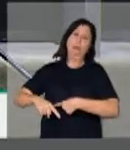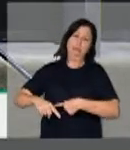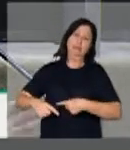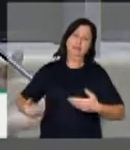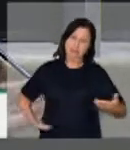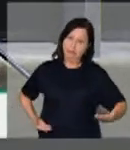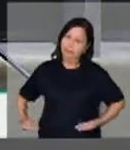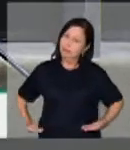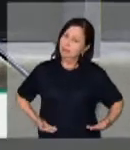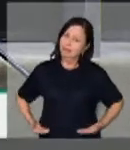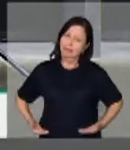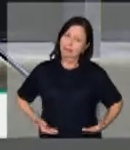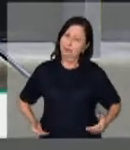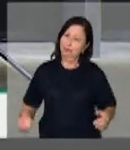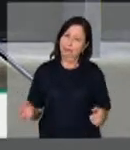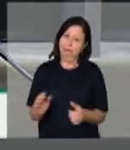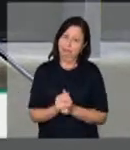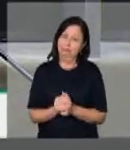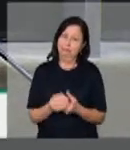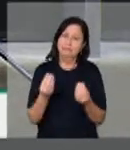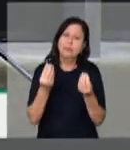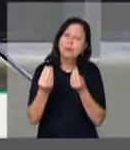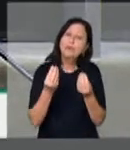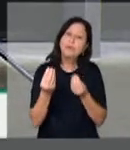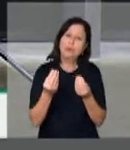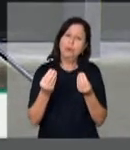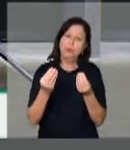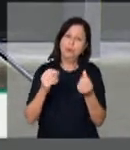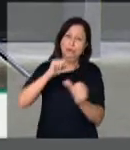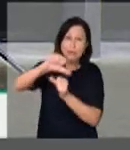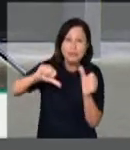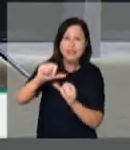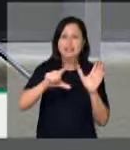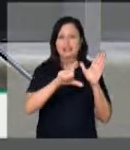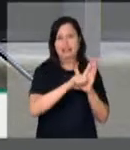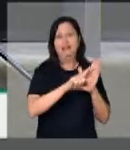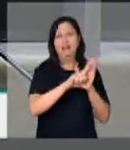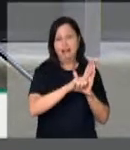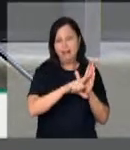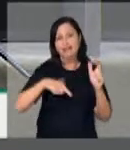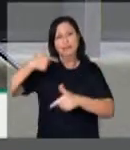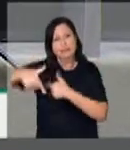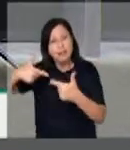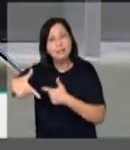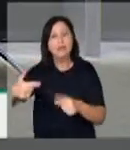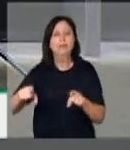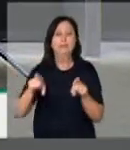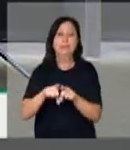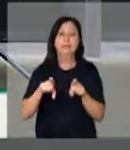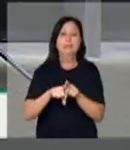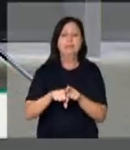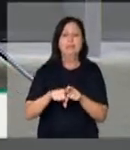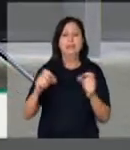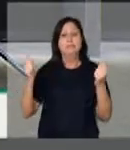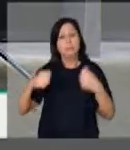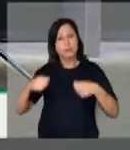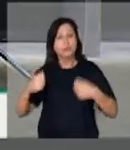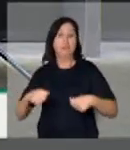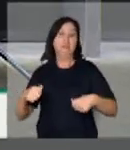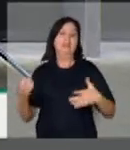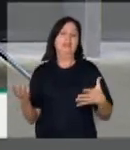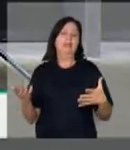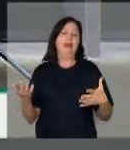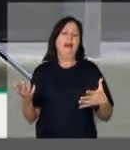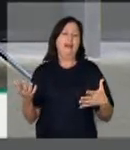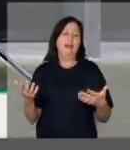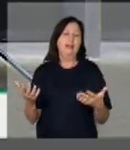trabalhadora, como a propalada reforma trabalhista, que sob o manto da possibilidade de gerar emprego, aqui